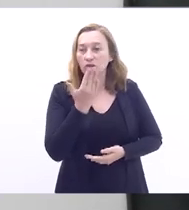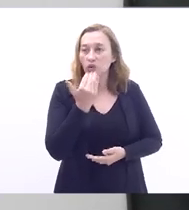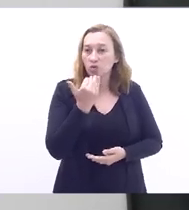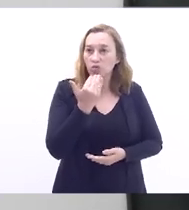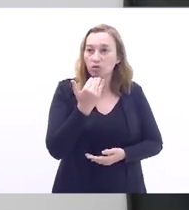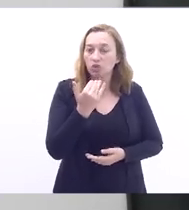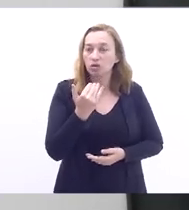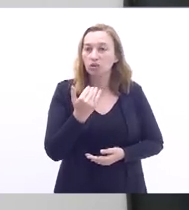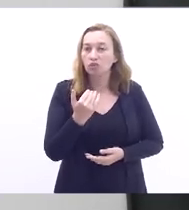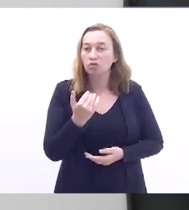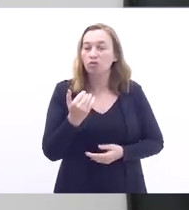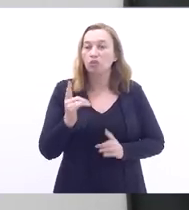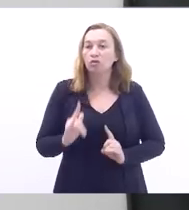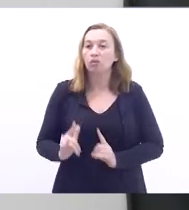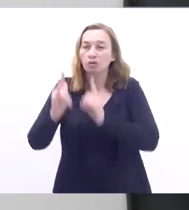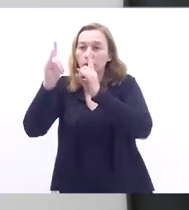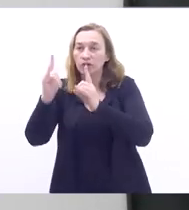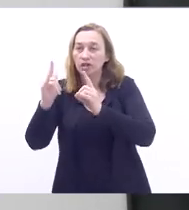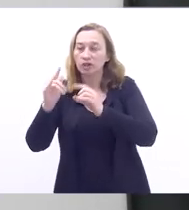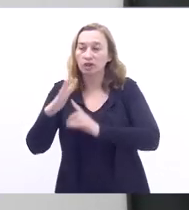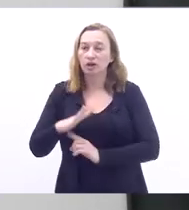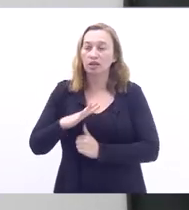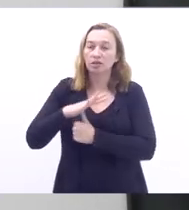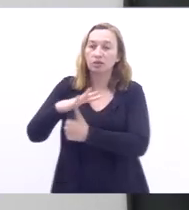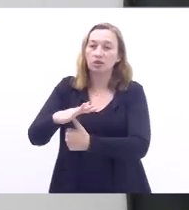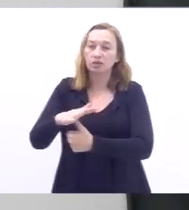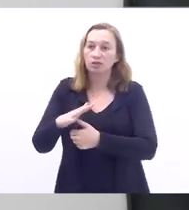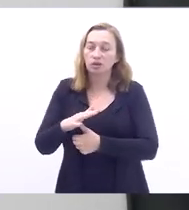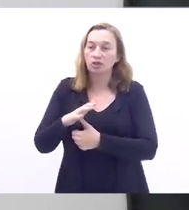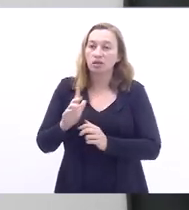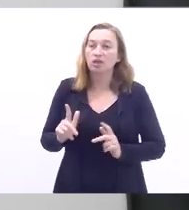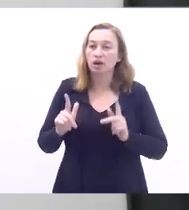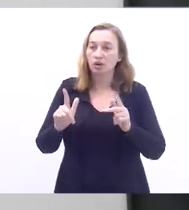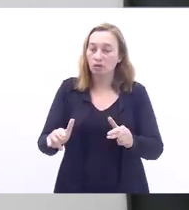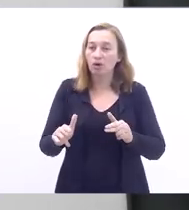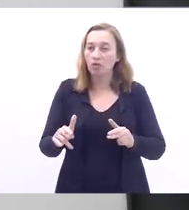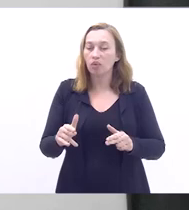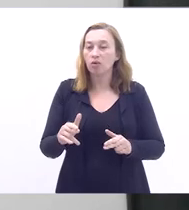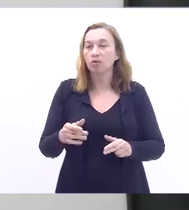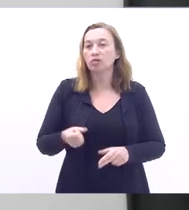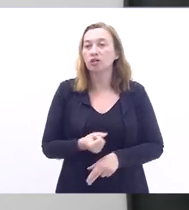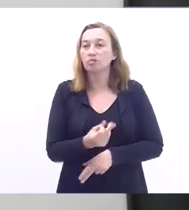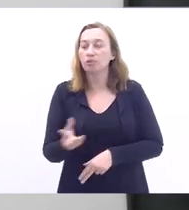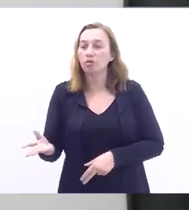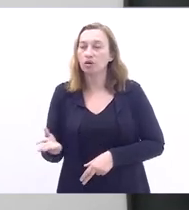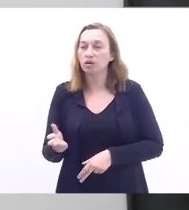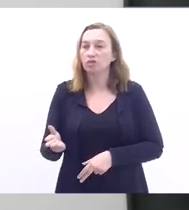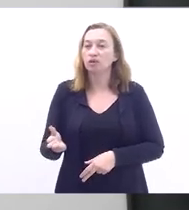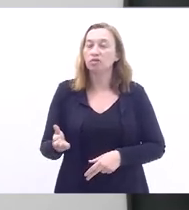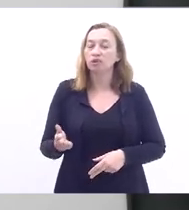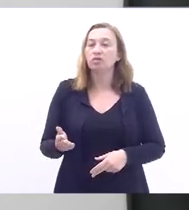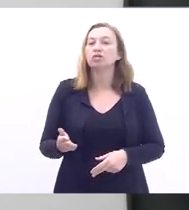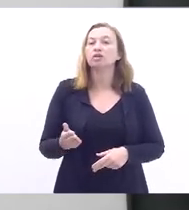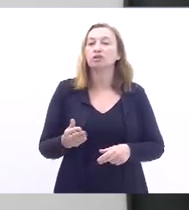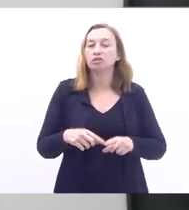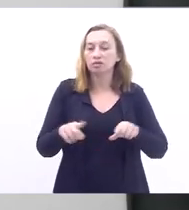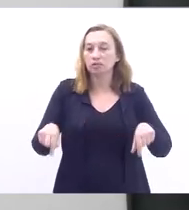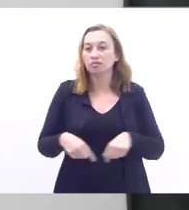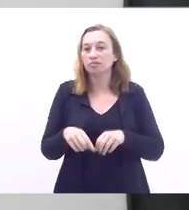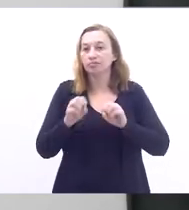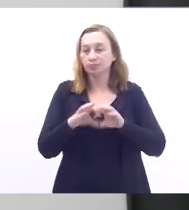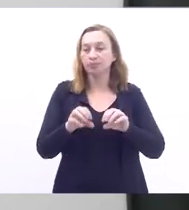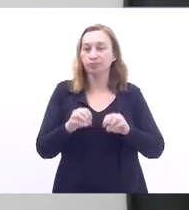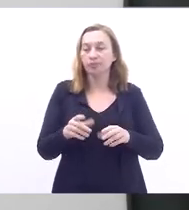com o prédio da Reitoria que ao mesmo tempo eu creio que têm maior quantidade sala de aula e em e com